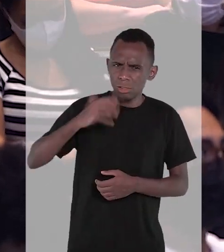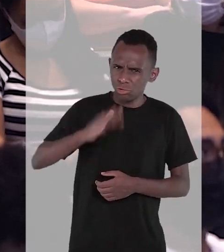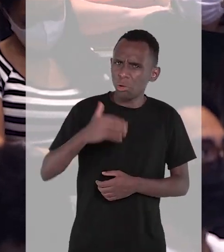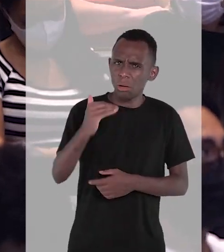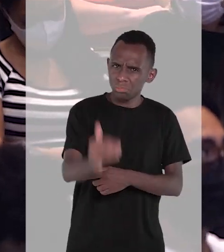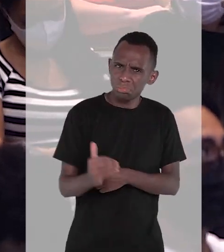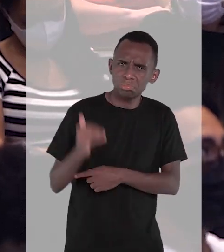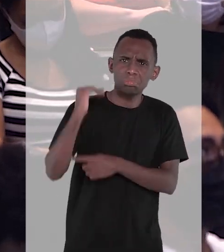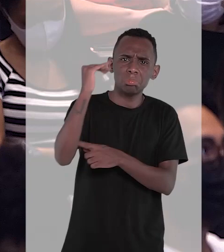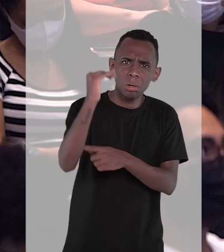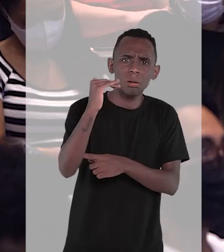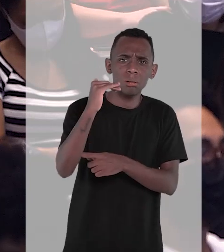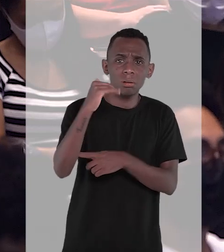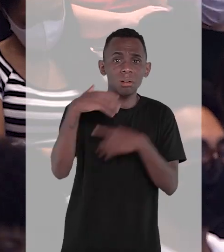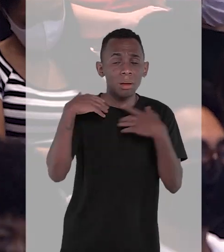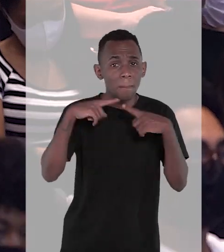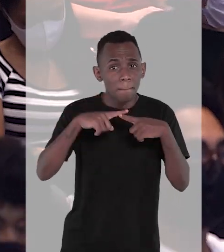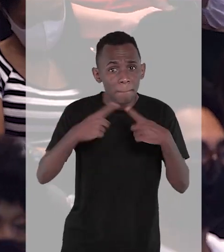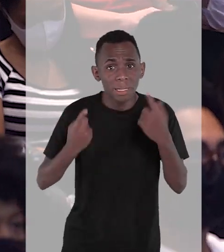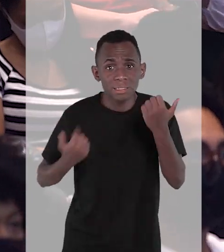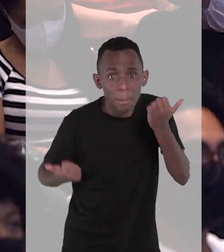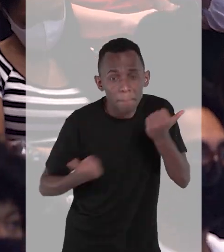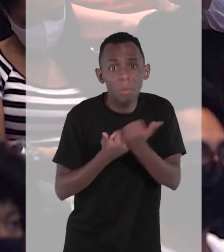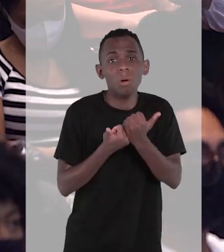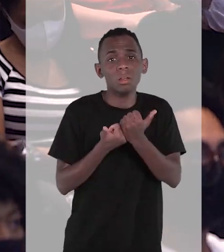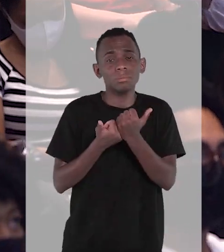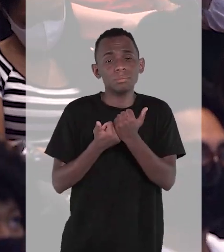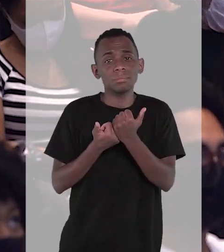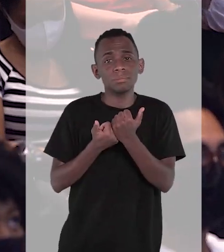idades avançadas já, né, a chegar num ponto